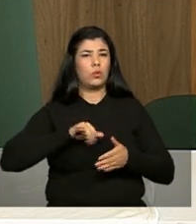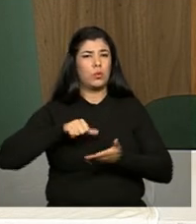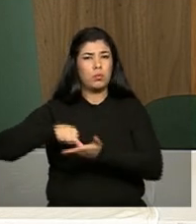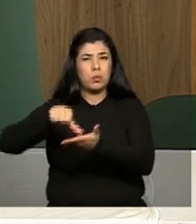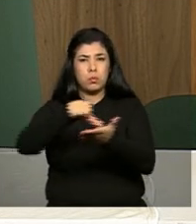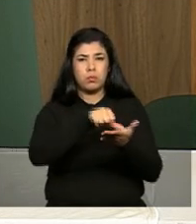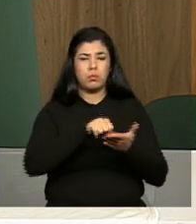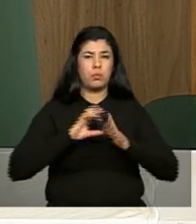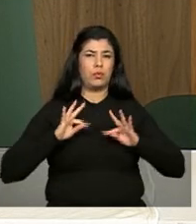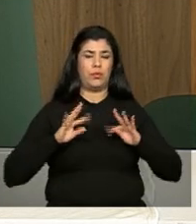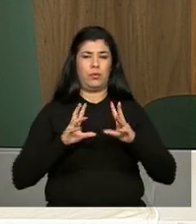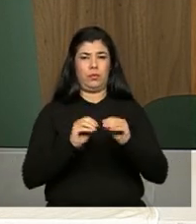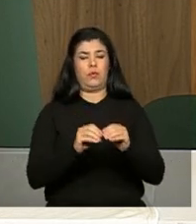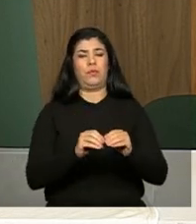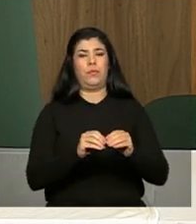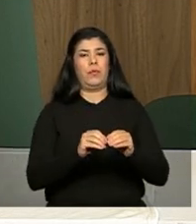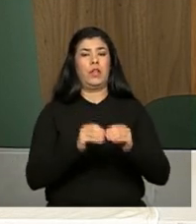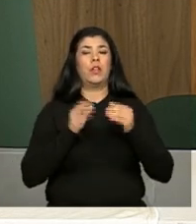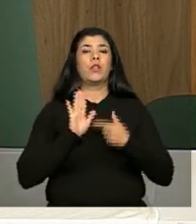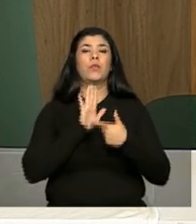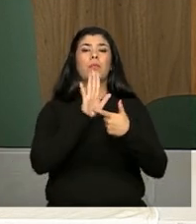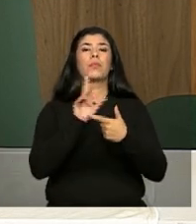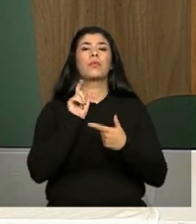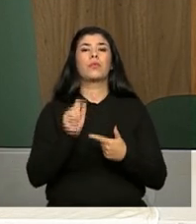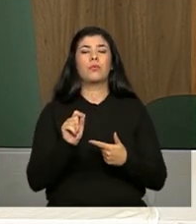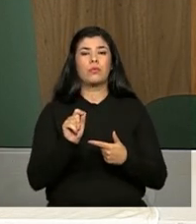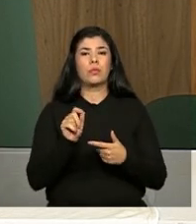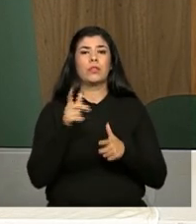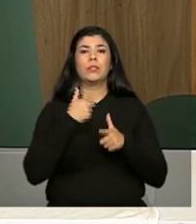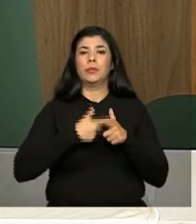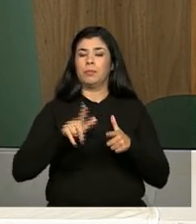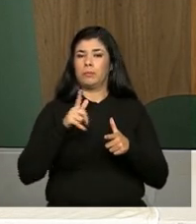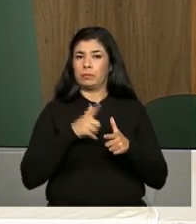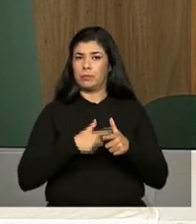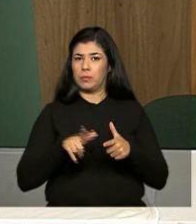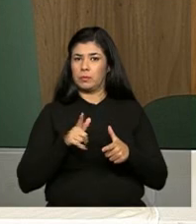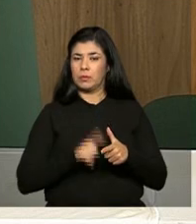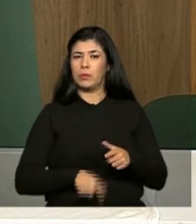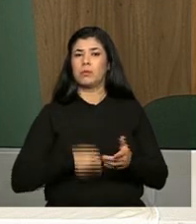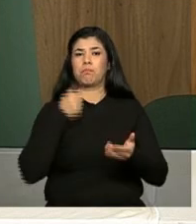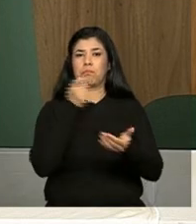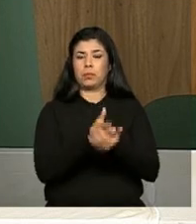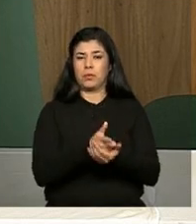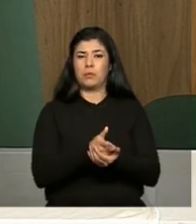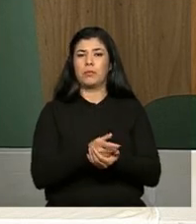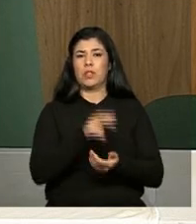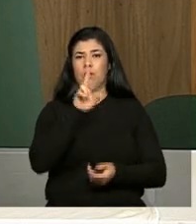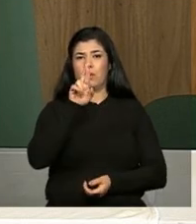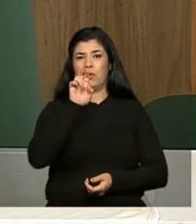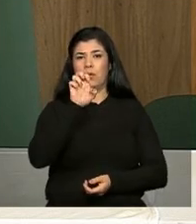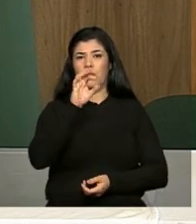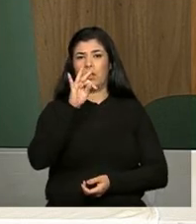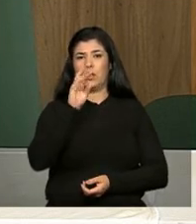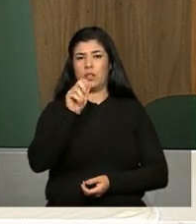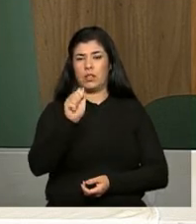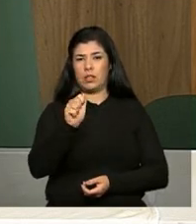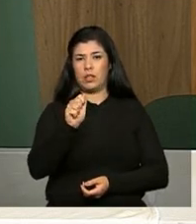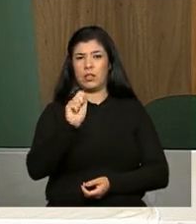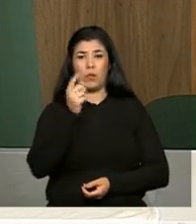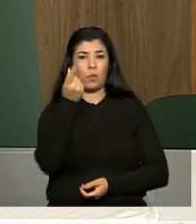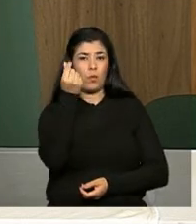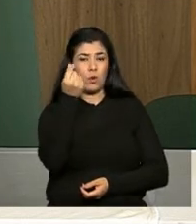setores da economia e isso trouxe uma quebra de receita uma perda de receita Dodge 25 bilhões de reais